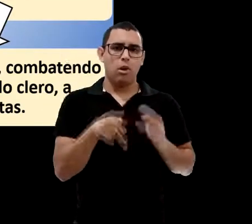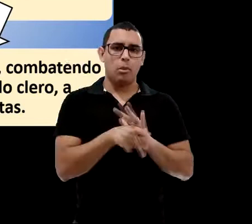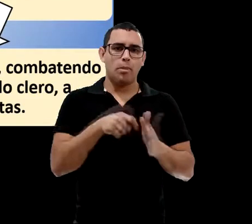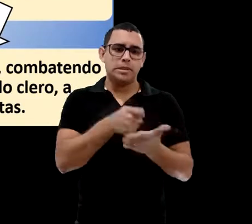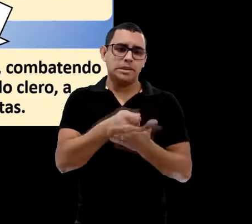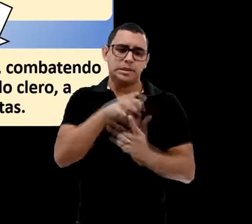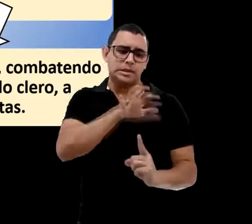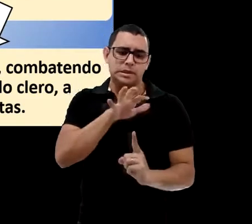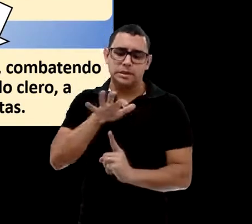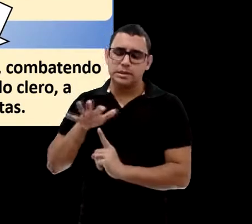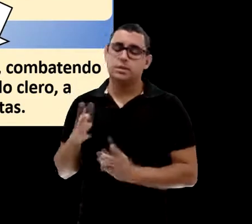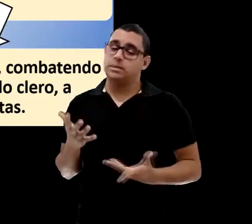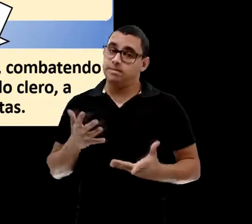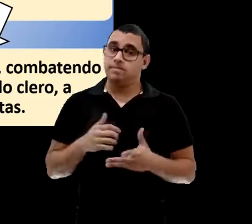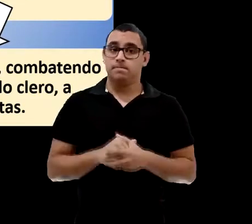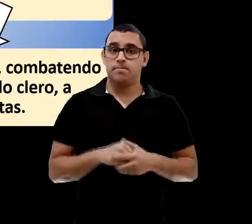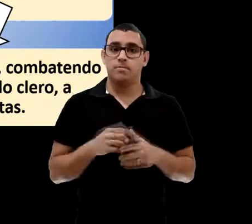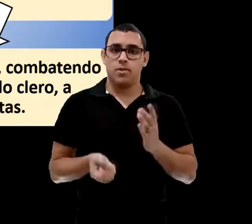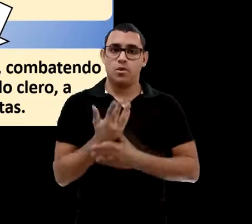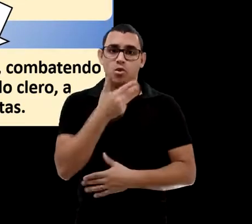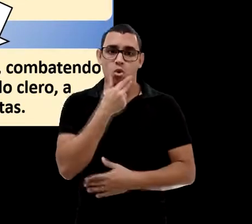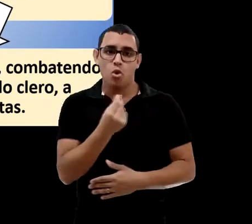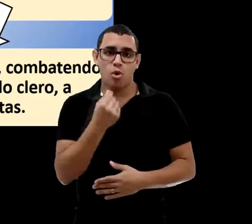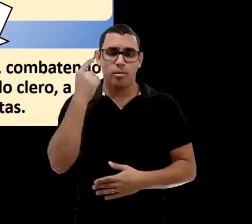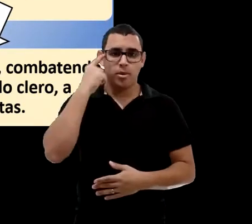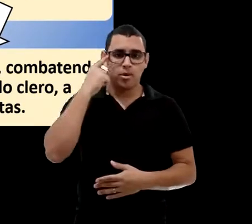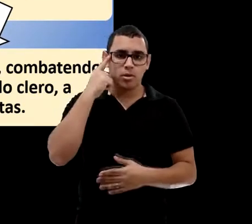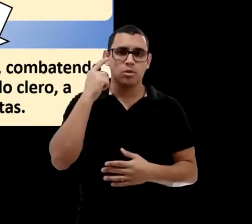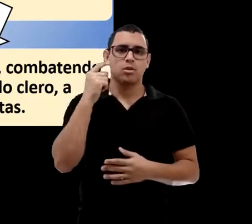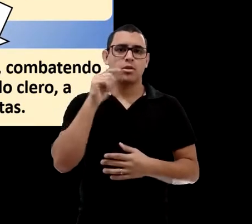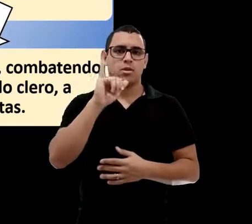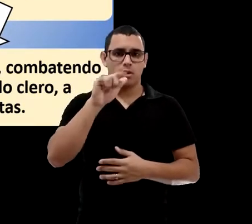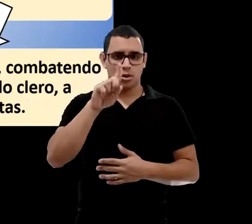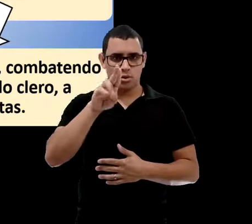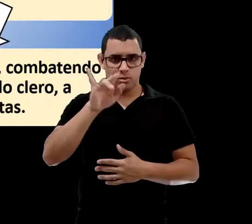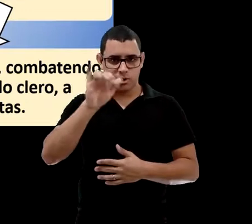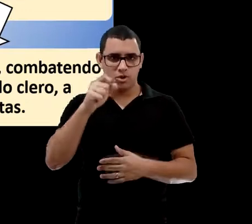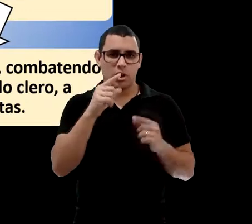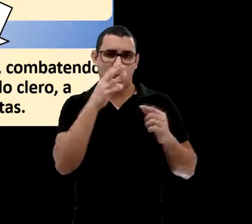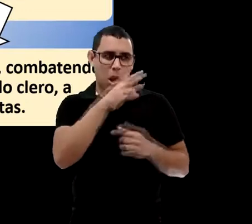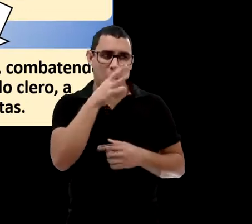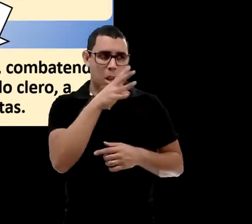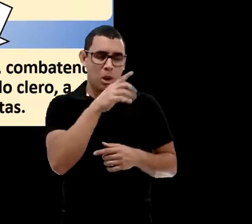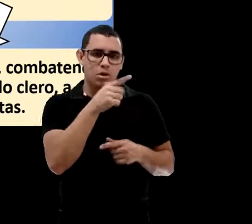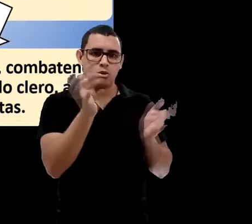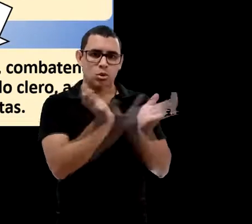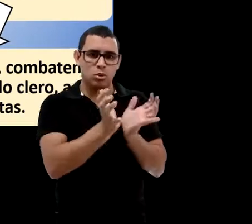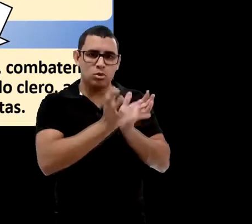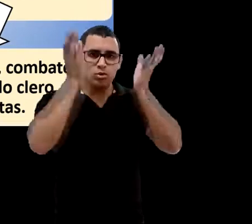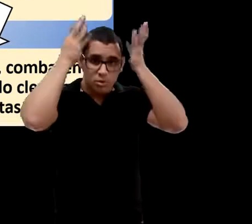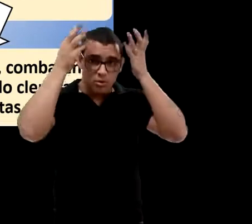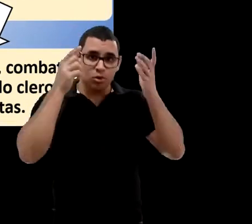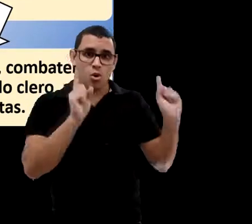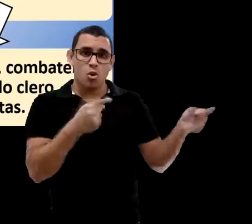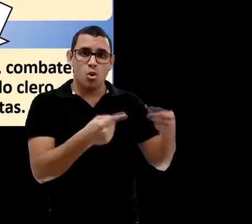eram extremamente opressores, certo? Então, os pensadores iluministas vão criticar bastante esses reis, né, o antigo